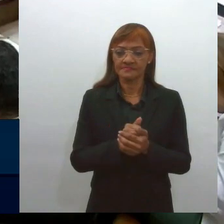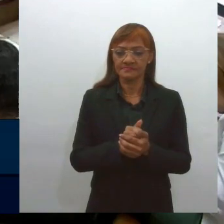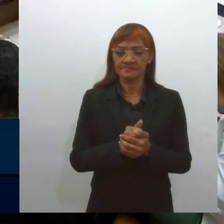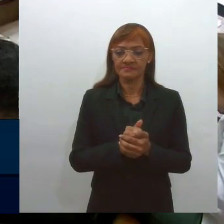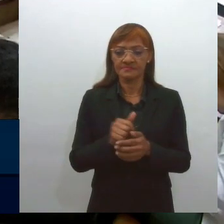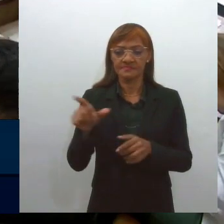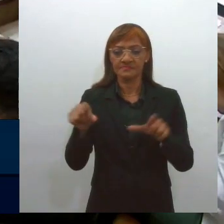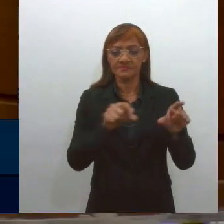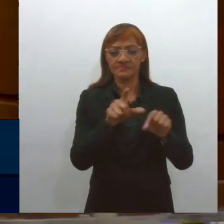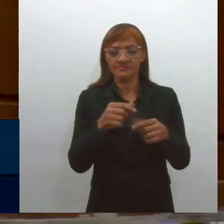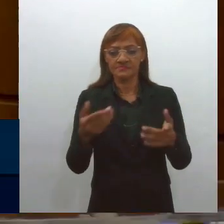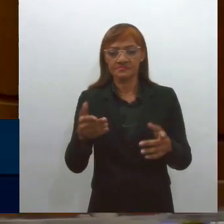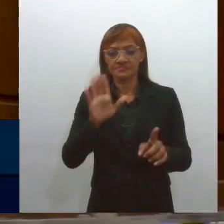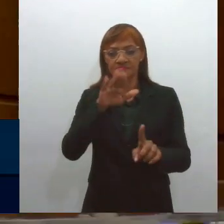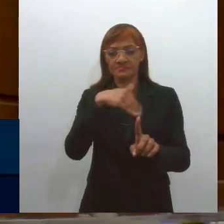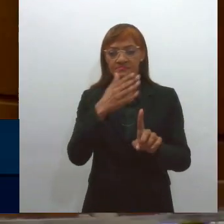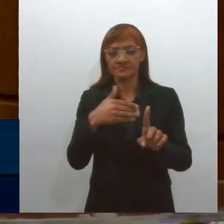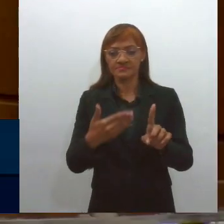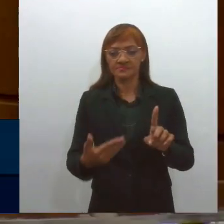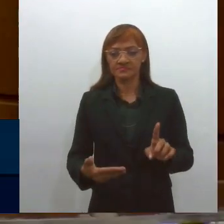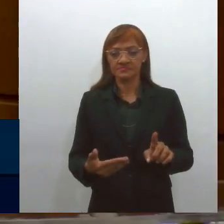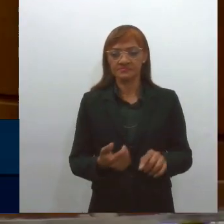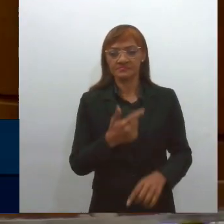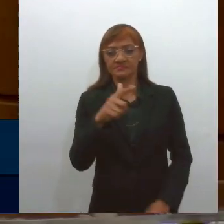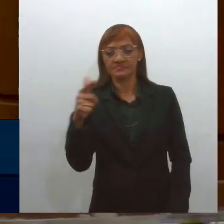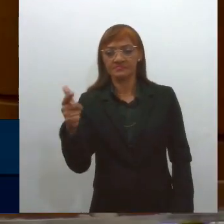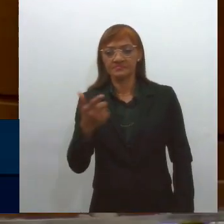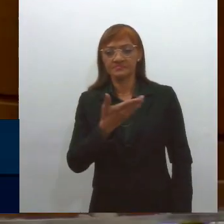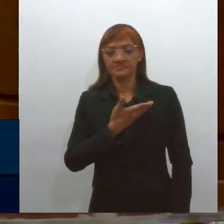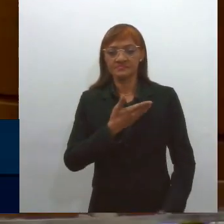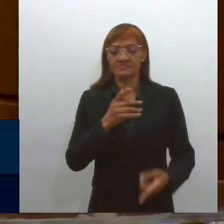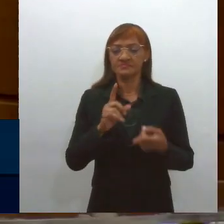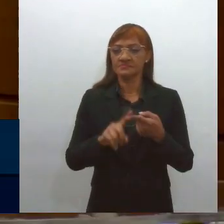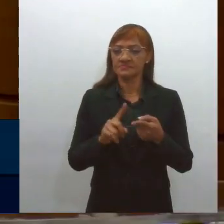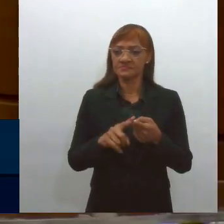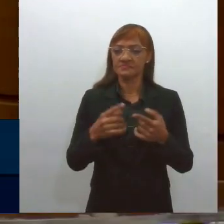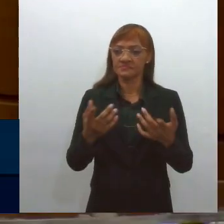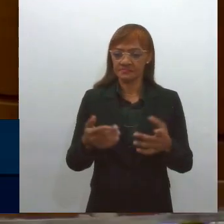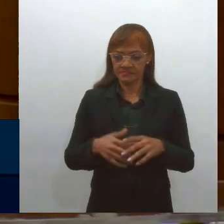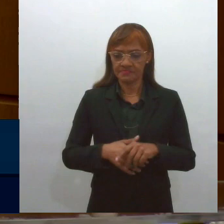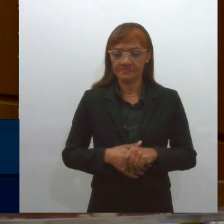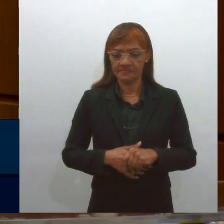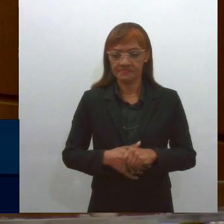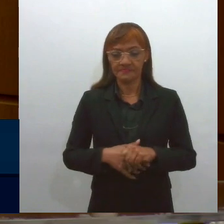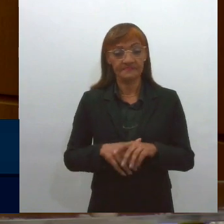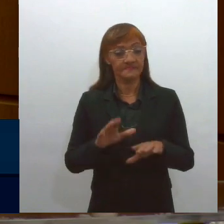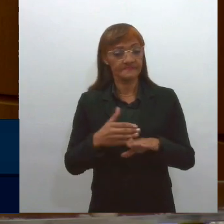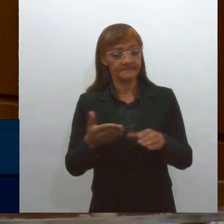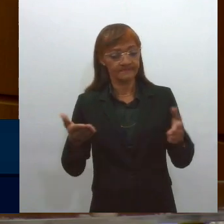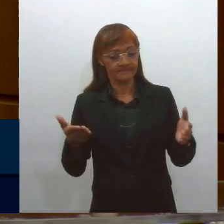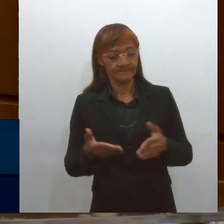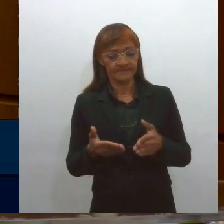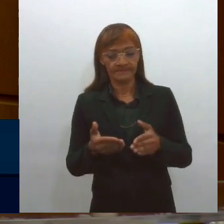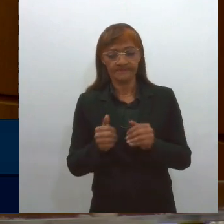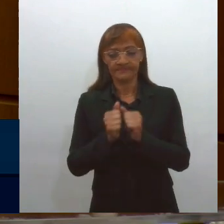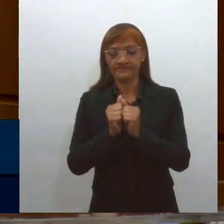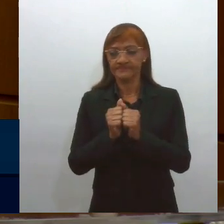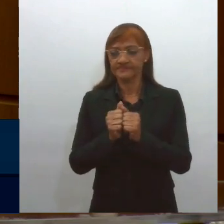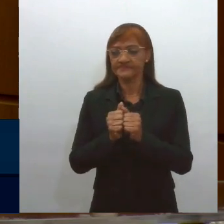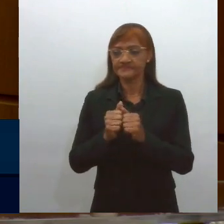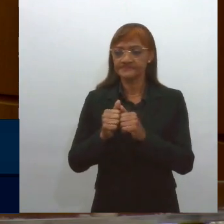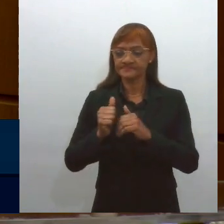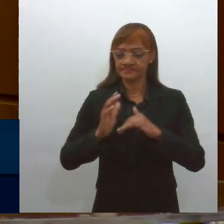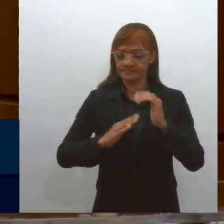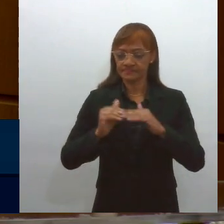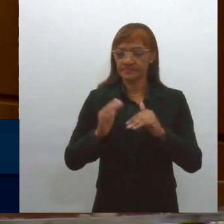outros companheiros que, mesmo não ainda tendo uma maior proximidade e convívio profissional, como Júnior Ribeiro e os